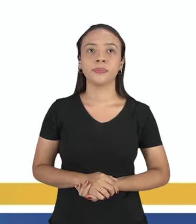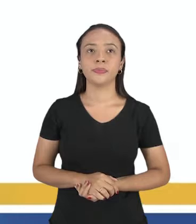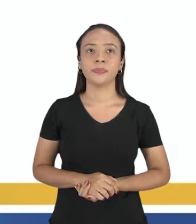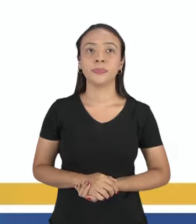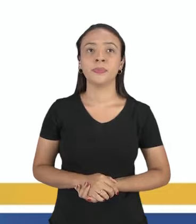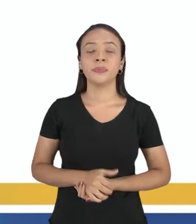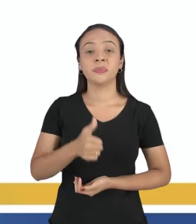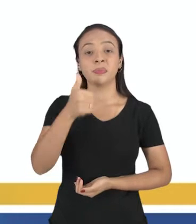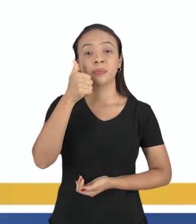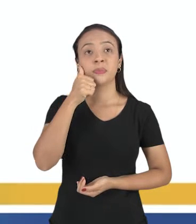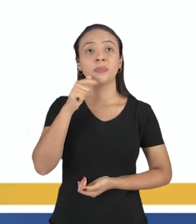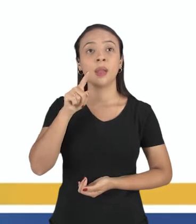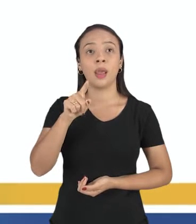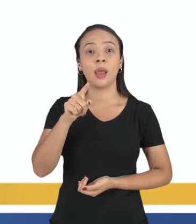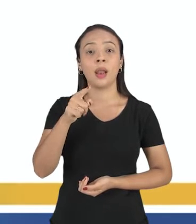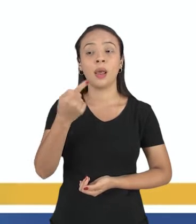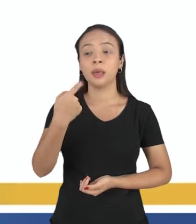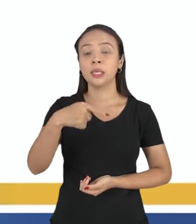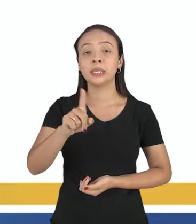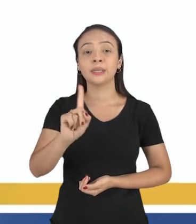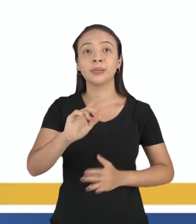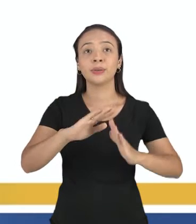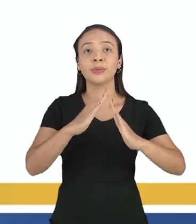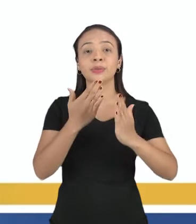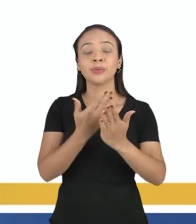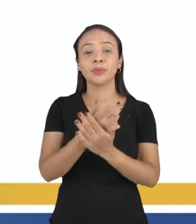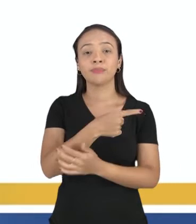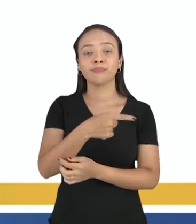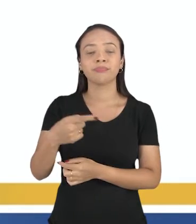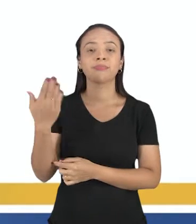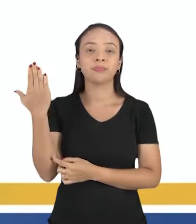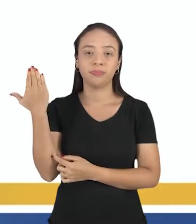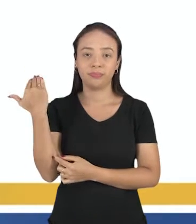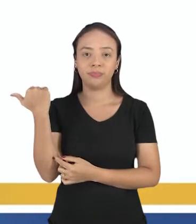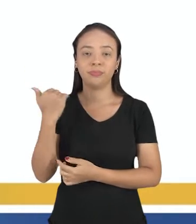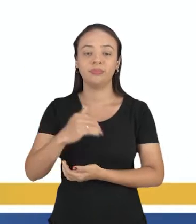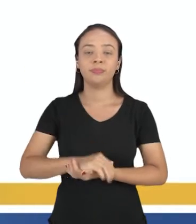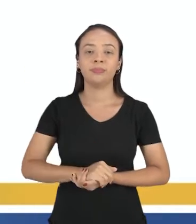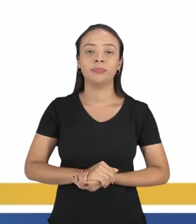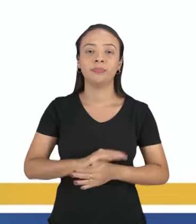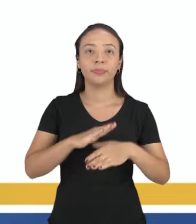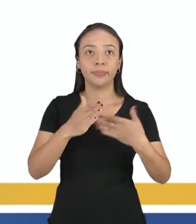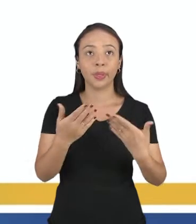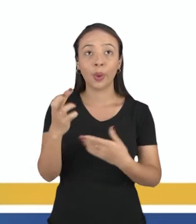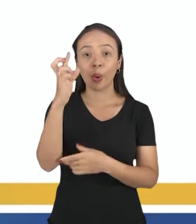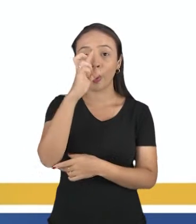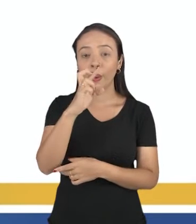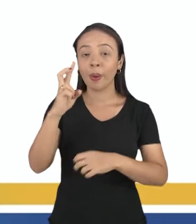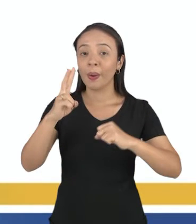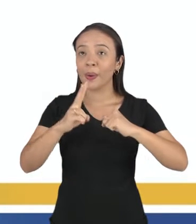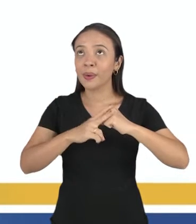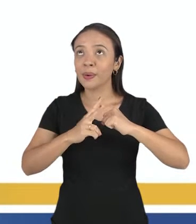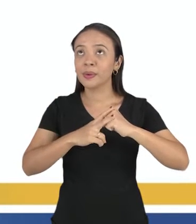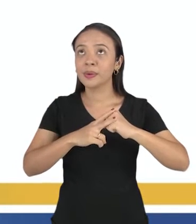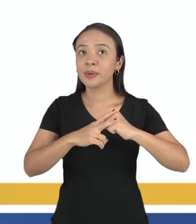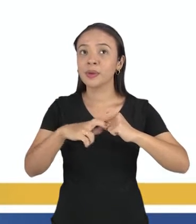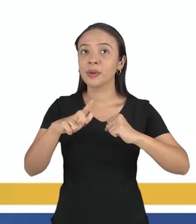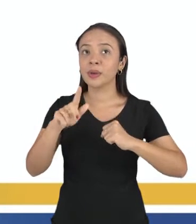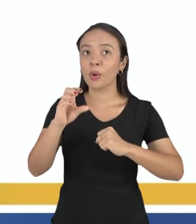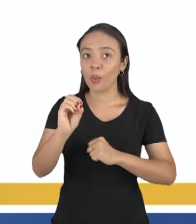last week. Ela não foi para a escola semana passada. Gente, observem o verbo